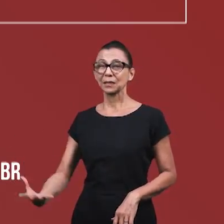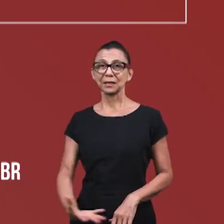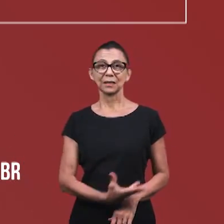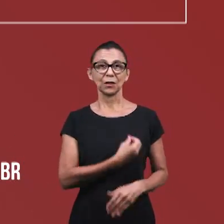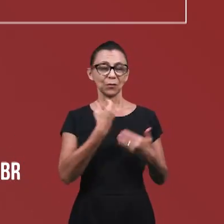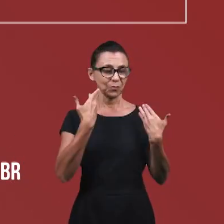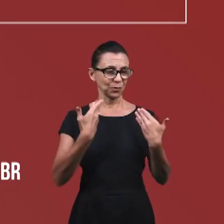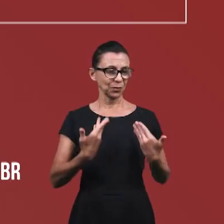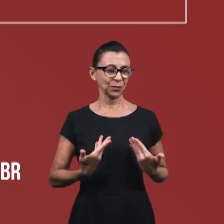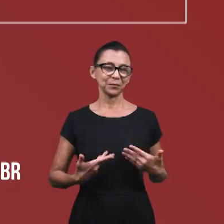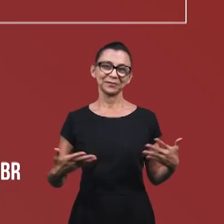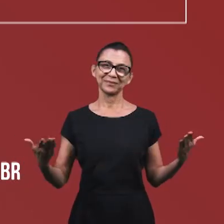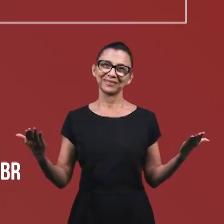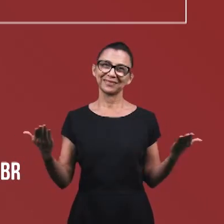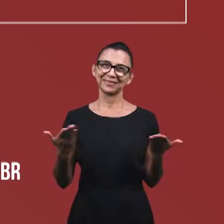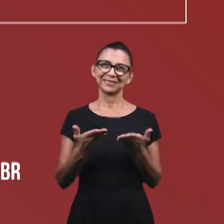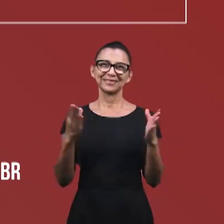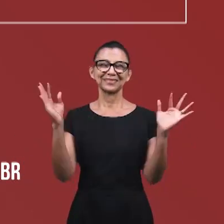agora sou